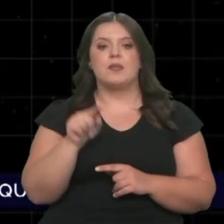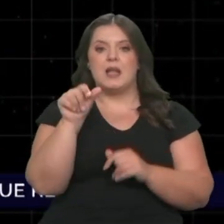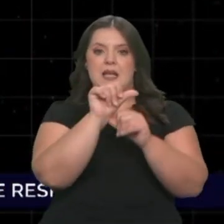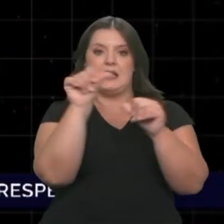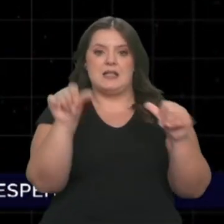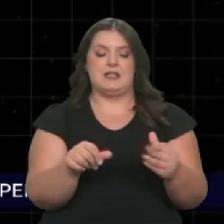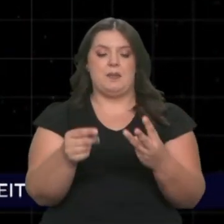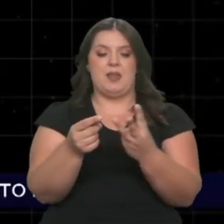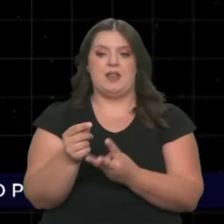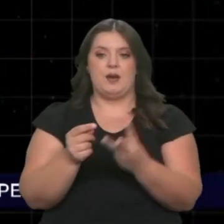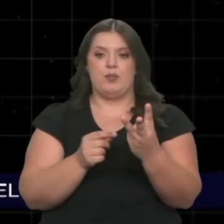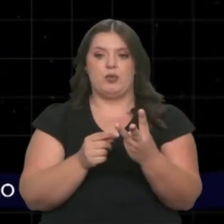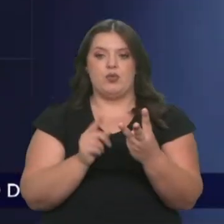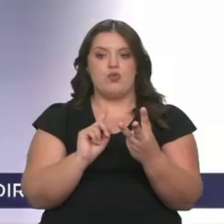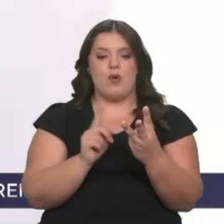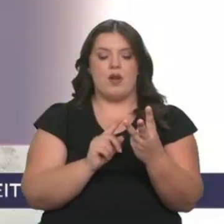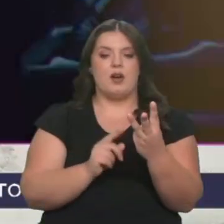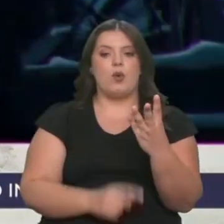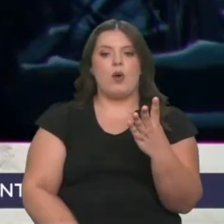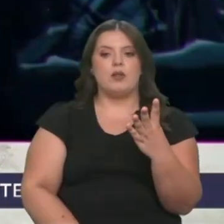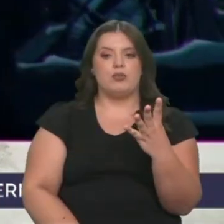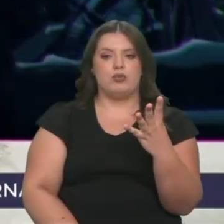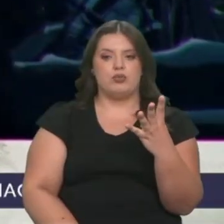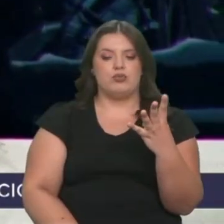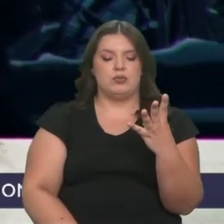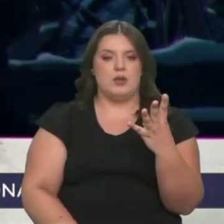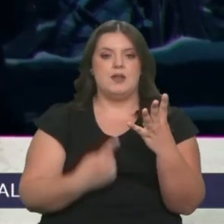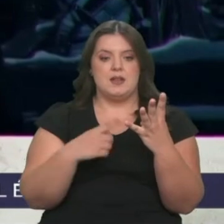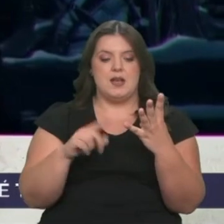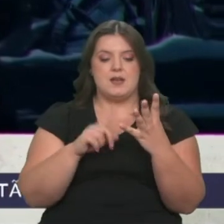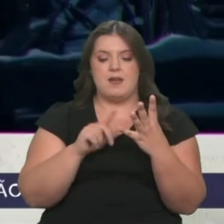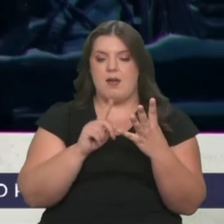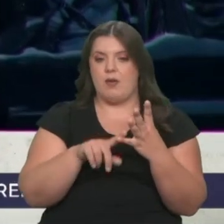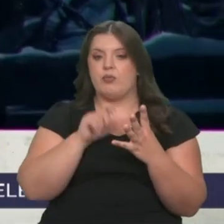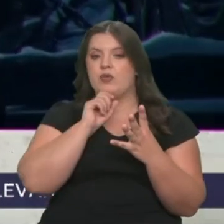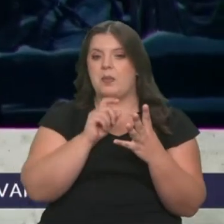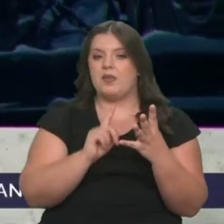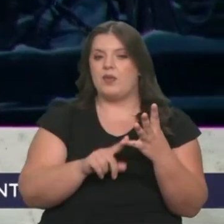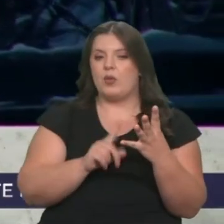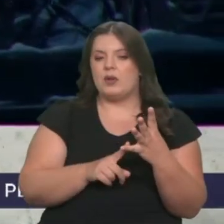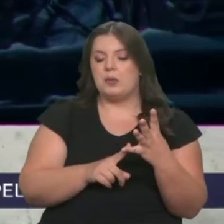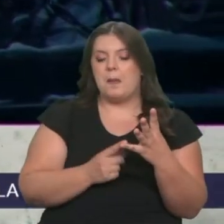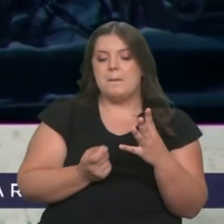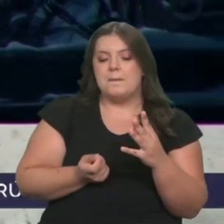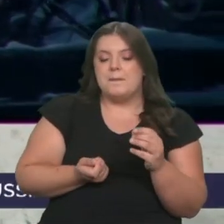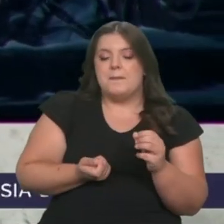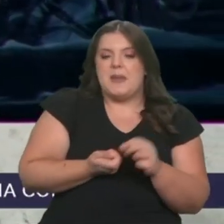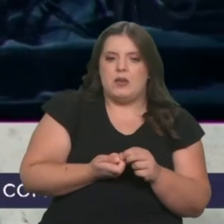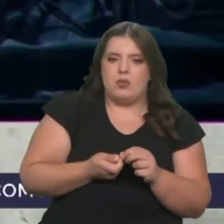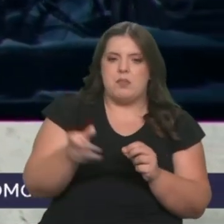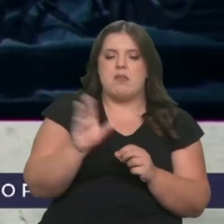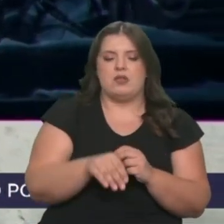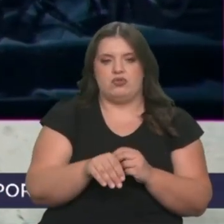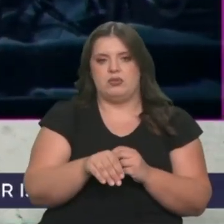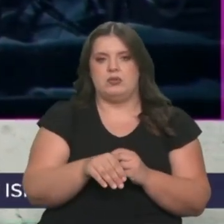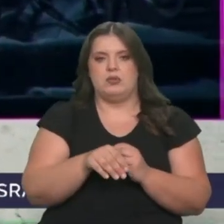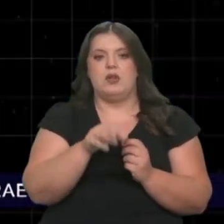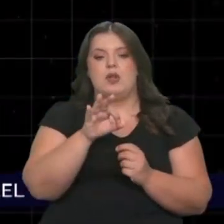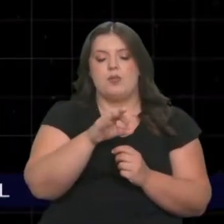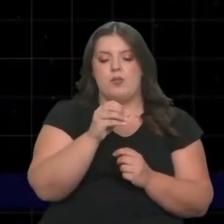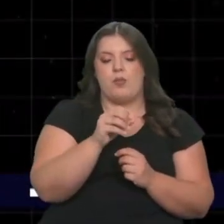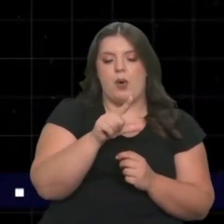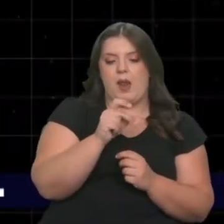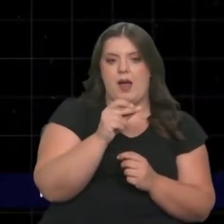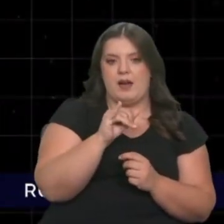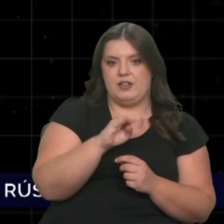sistema triplo não era triplo, era quádruplo. Ou seja, provavelmente haveria uma estrela ainda mais próxima de Polaris, da nossa